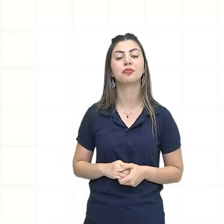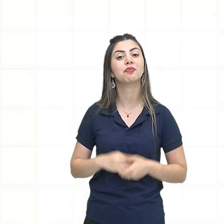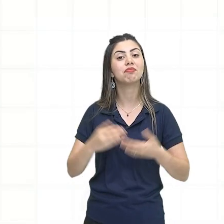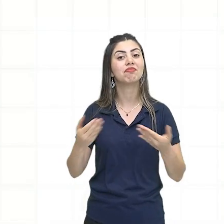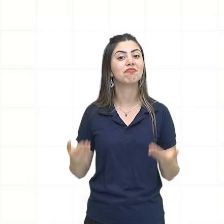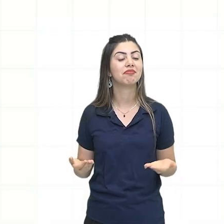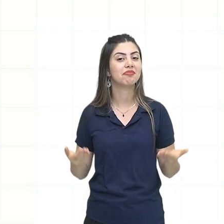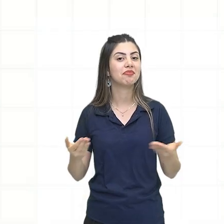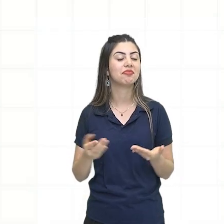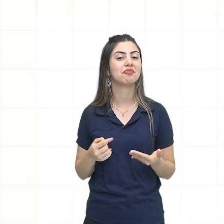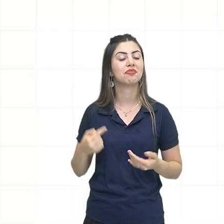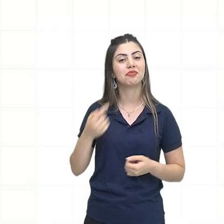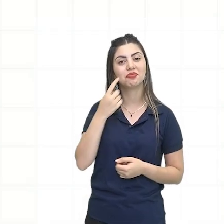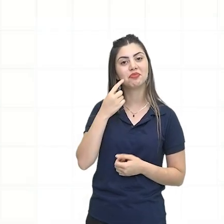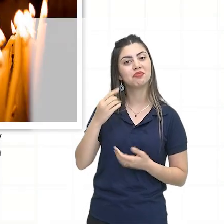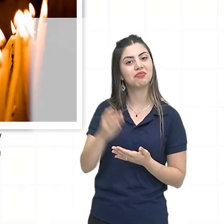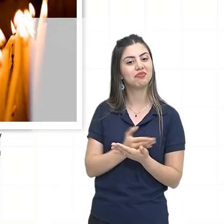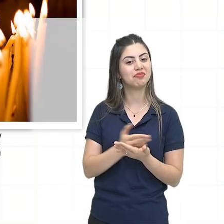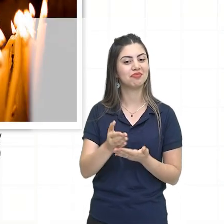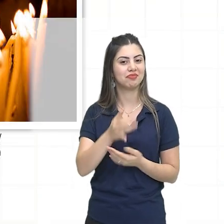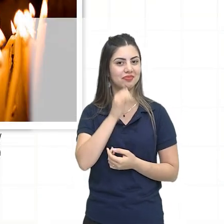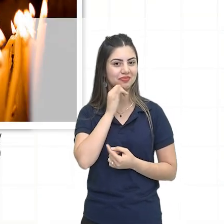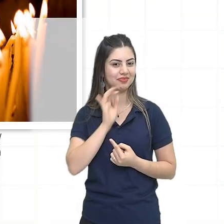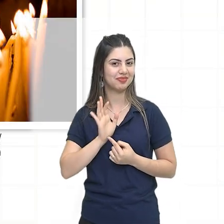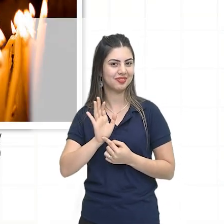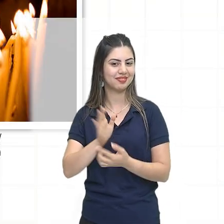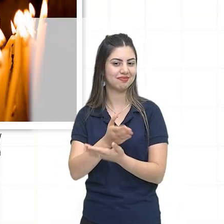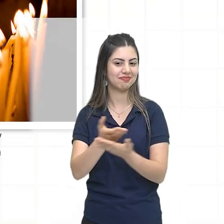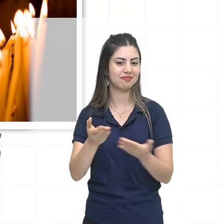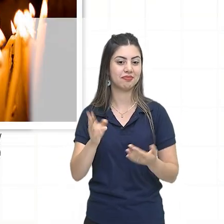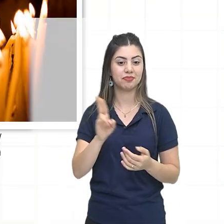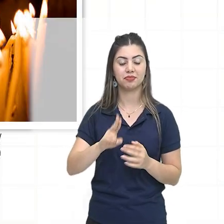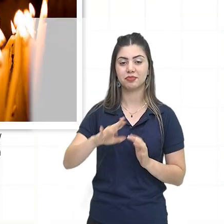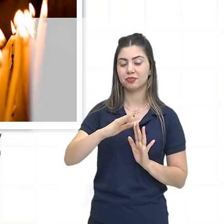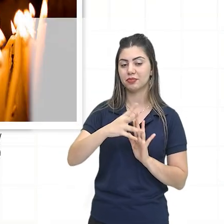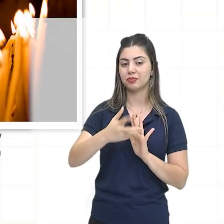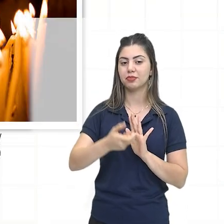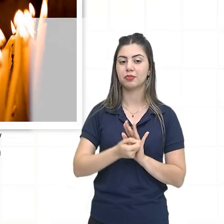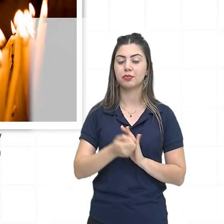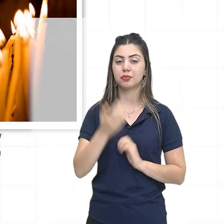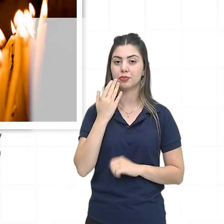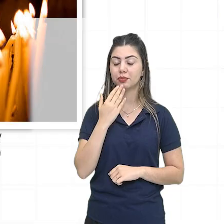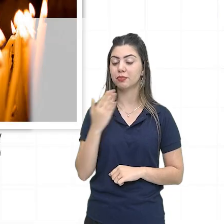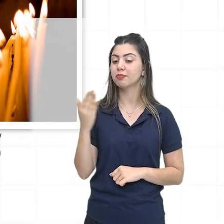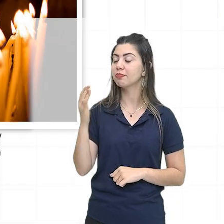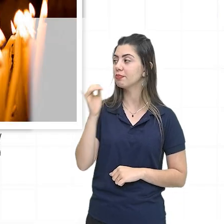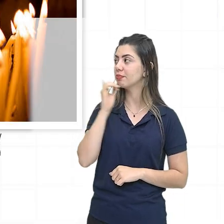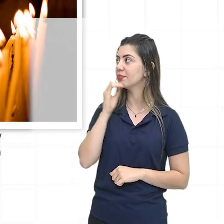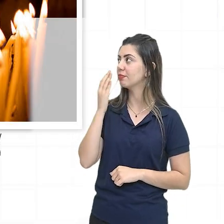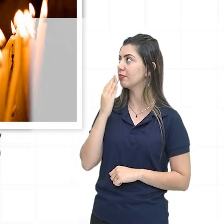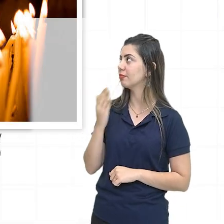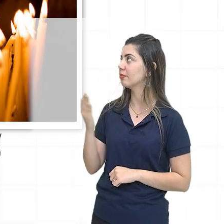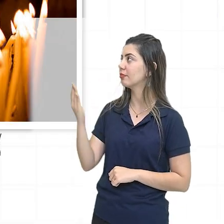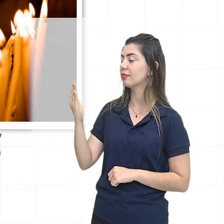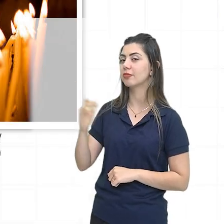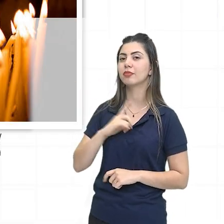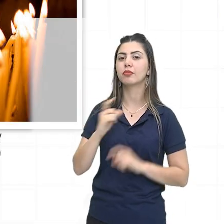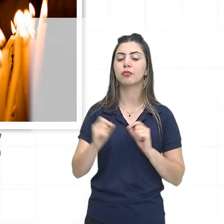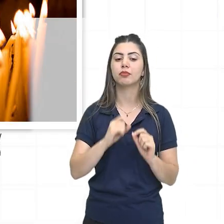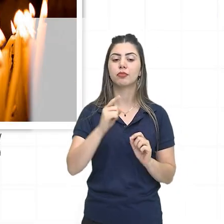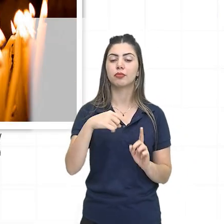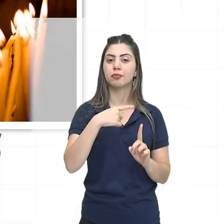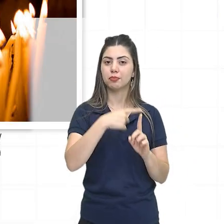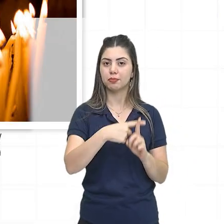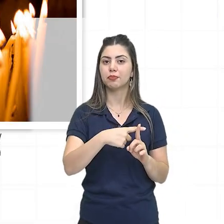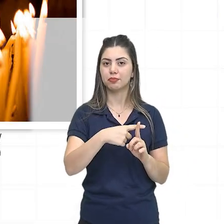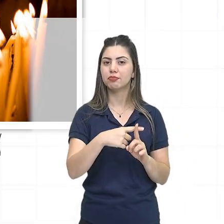te convidar para ver alguns exemplos práticos do uso dos símbolos. Por exemplo, nós estamos vendo aí a